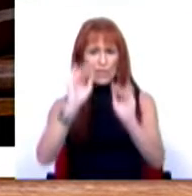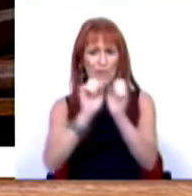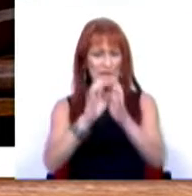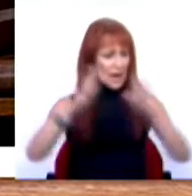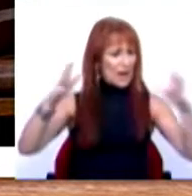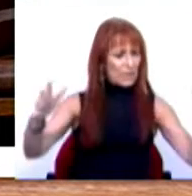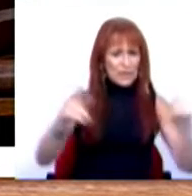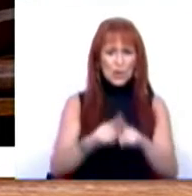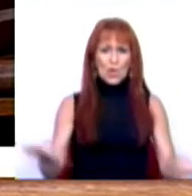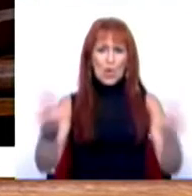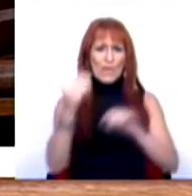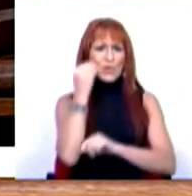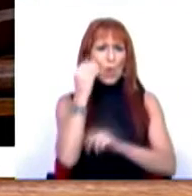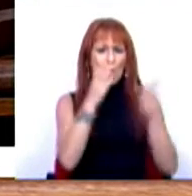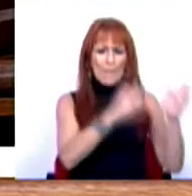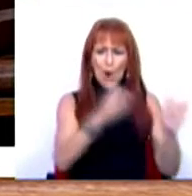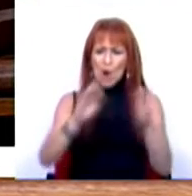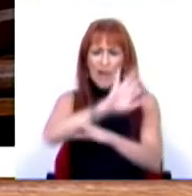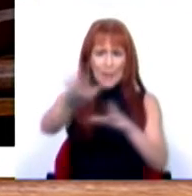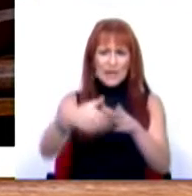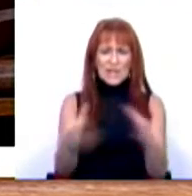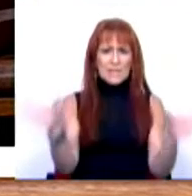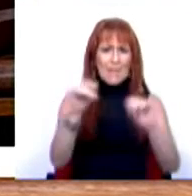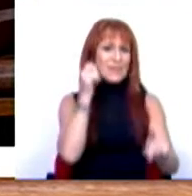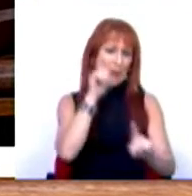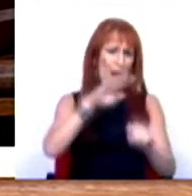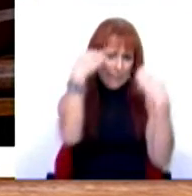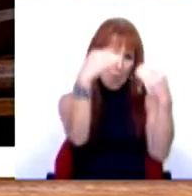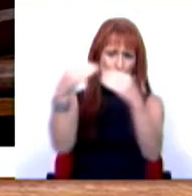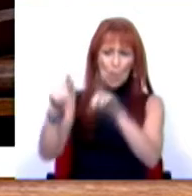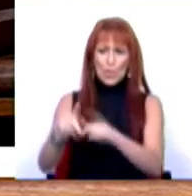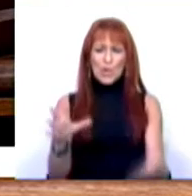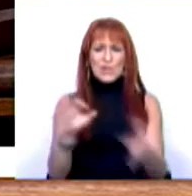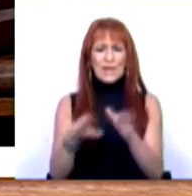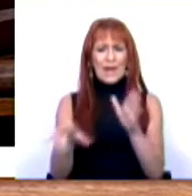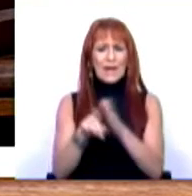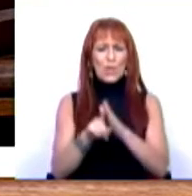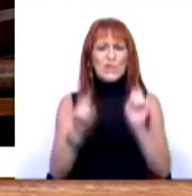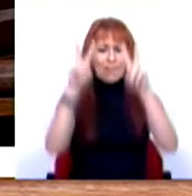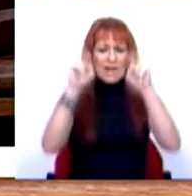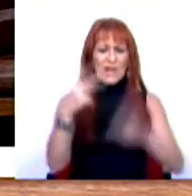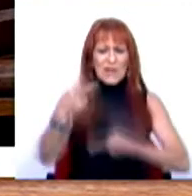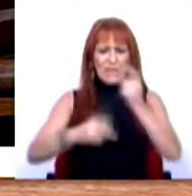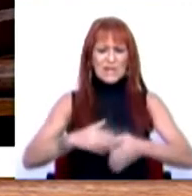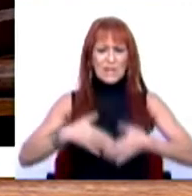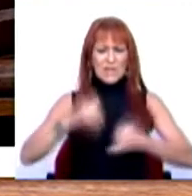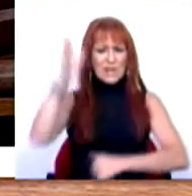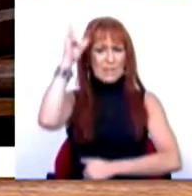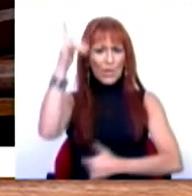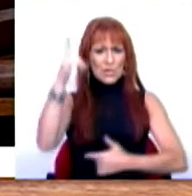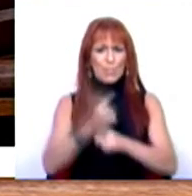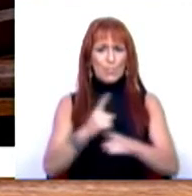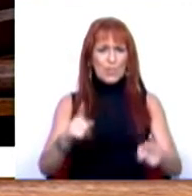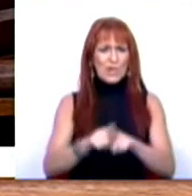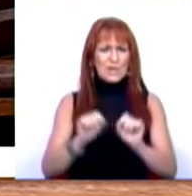Alargado, com novos módulos e maior abrangência dos destinatários, privilegiando as matérias relativas à avaliação do bem-estar animal,